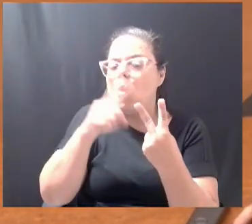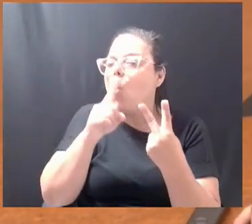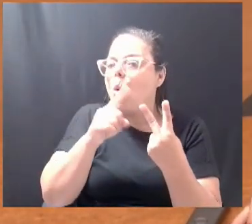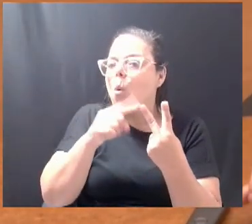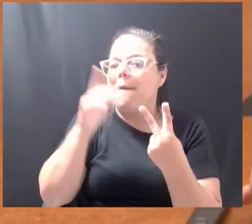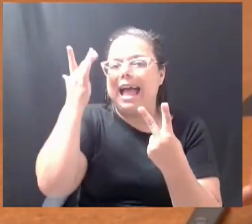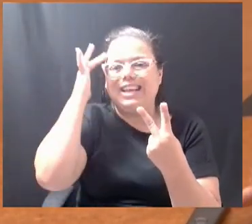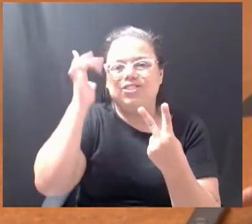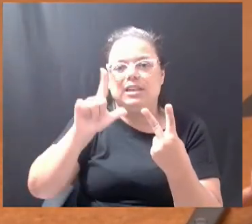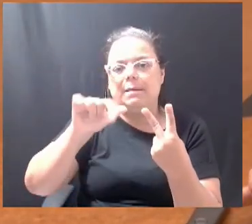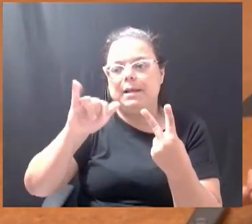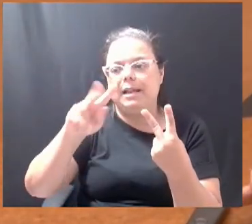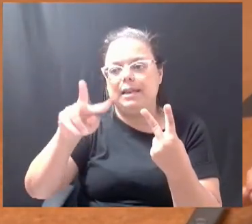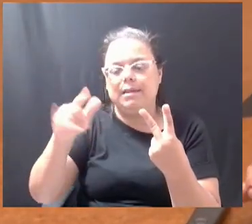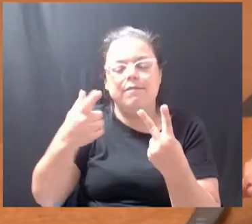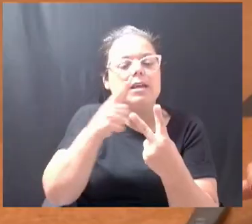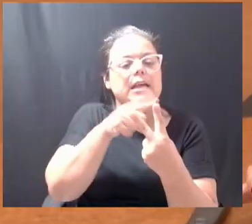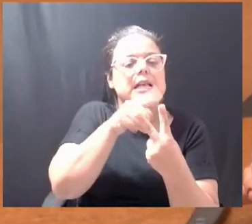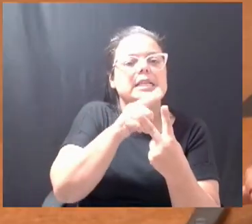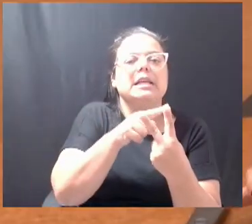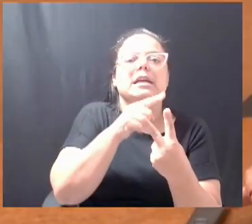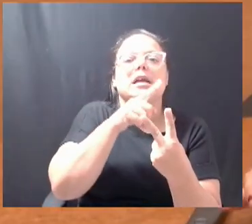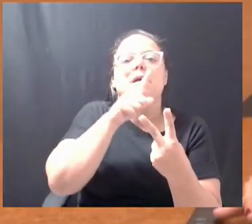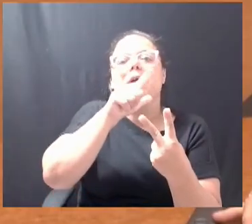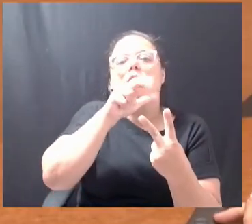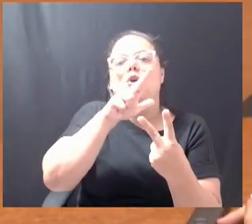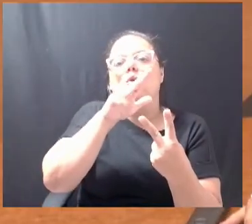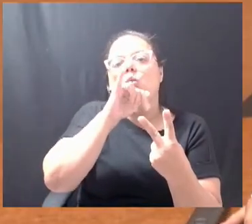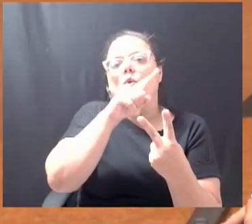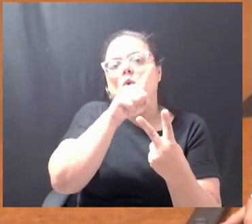para o Luiz. A pergunta.